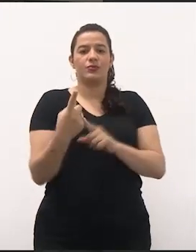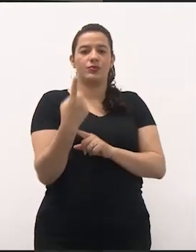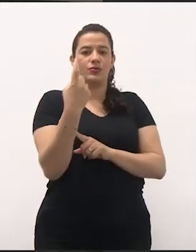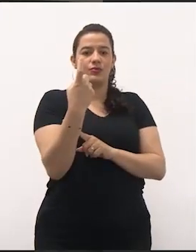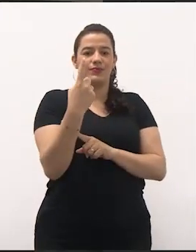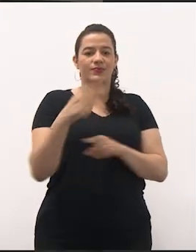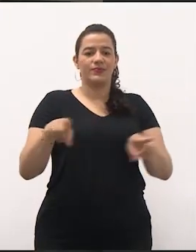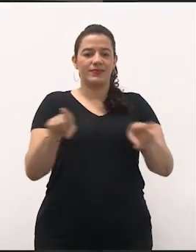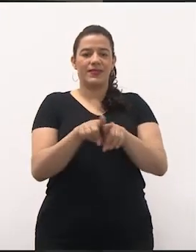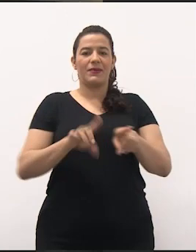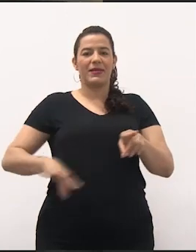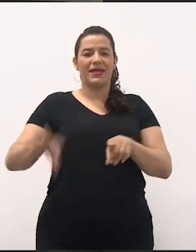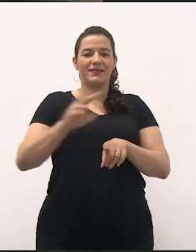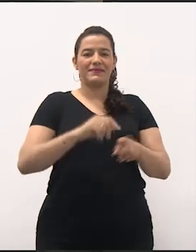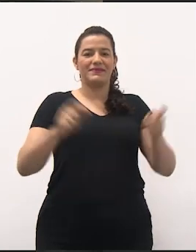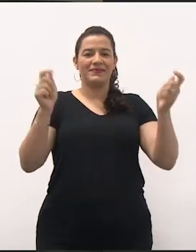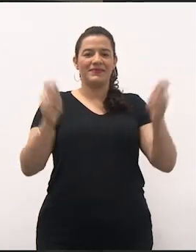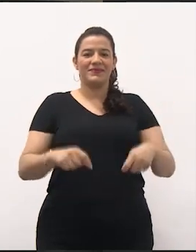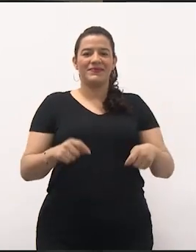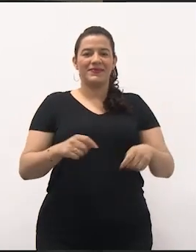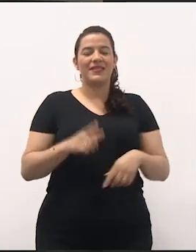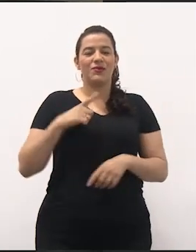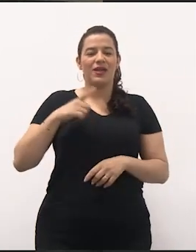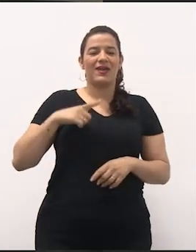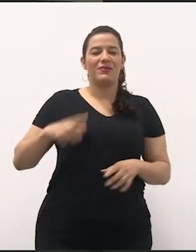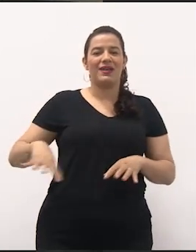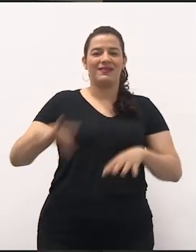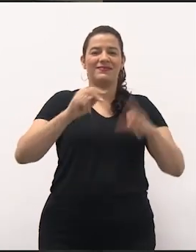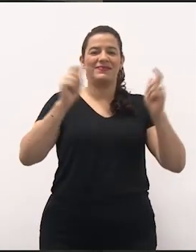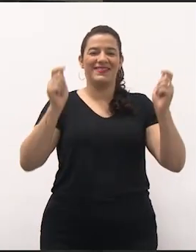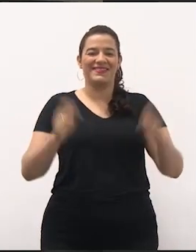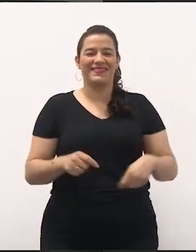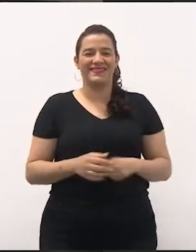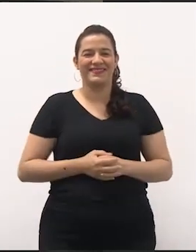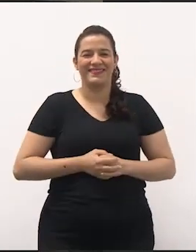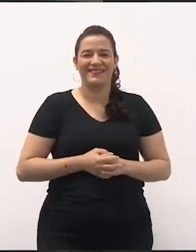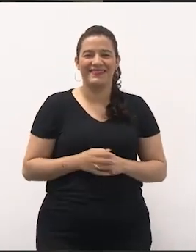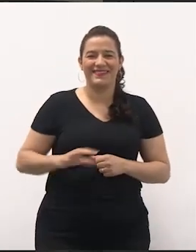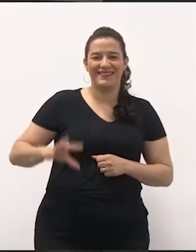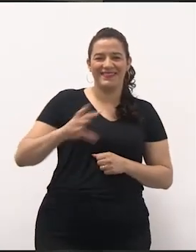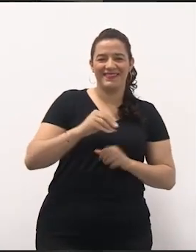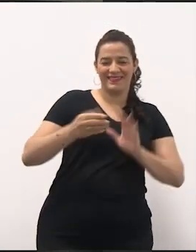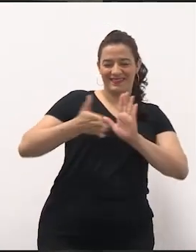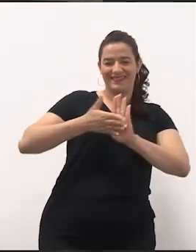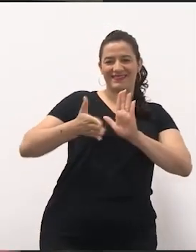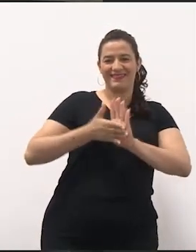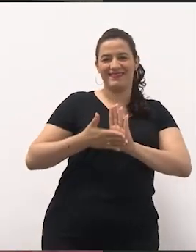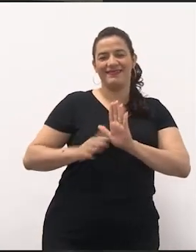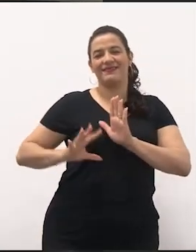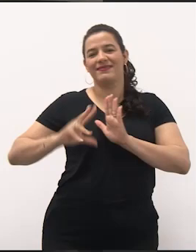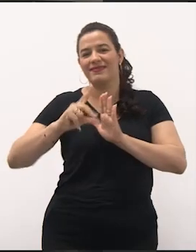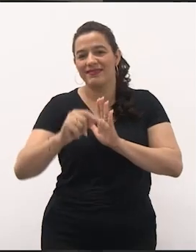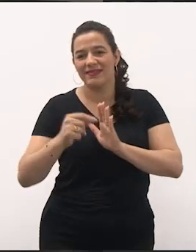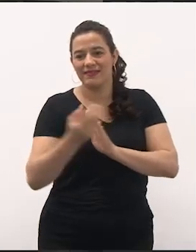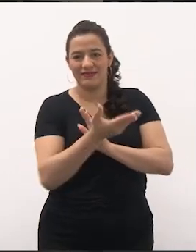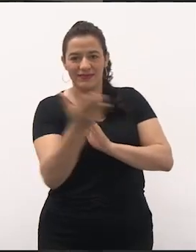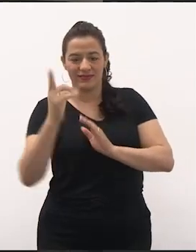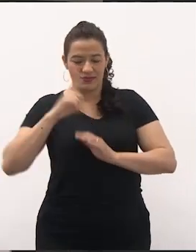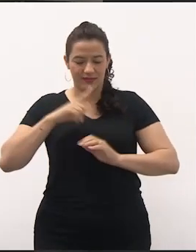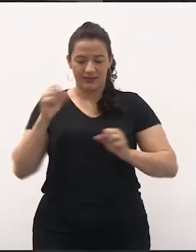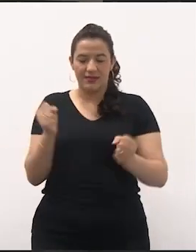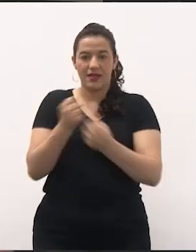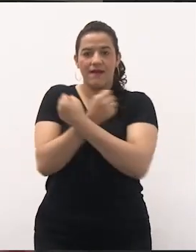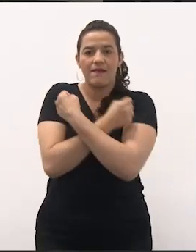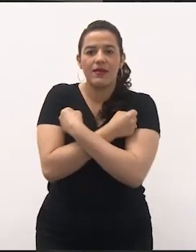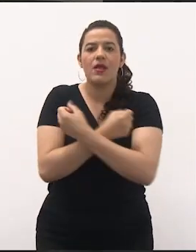Então, de estarem próximos, mesmo na distância. Então, a proposta aqui é essa. Vocês vão adaptar à